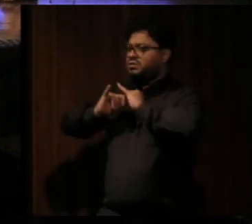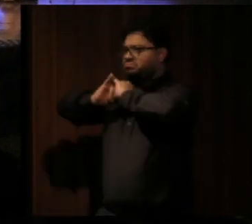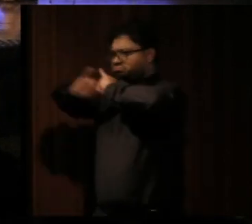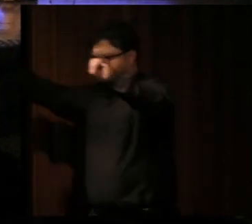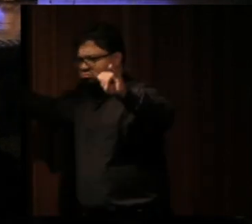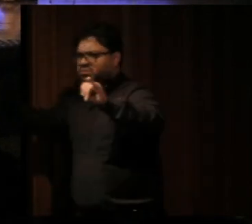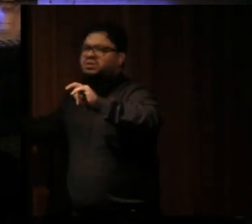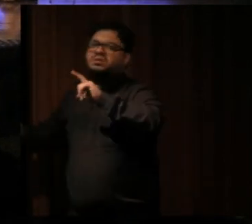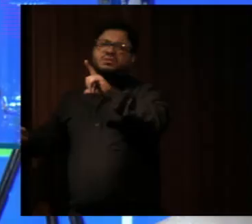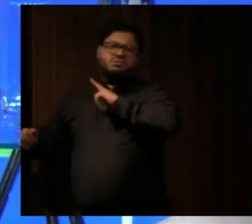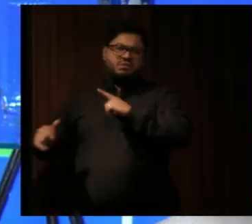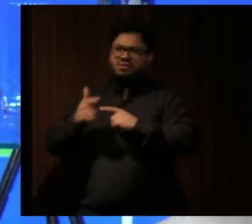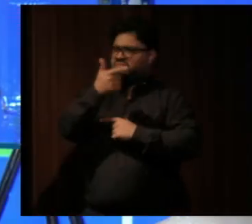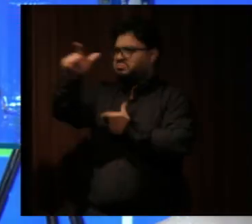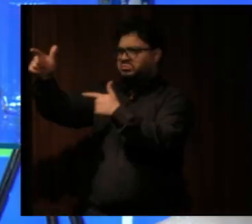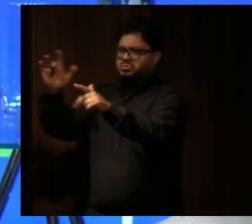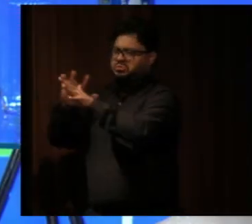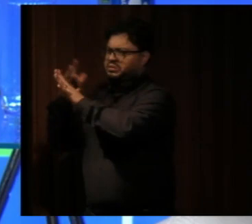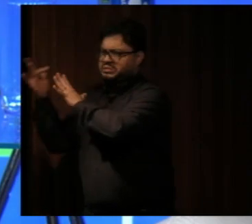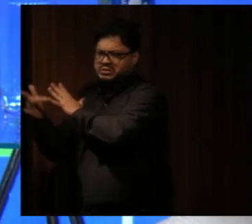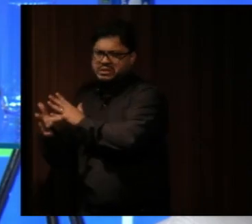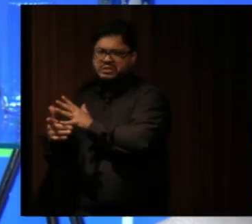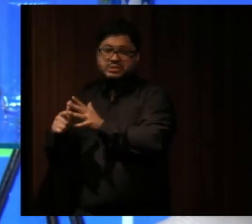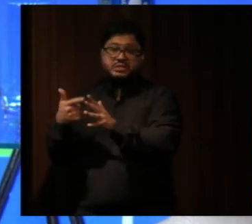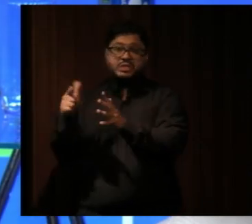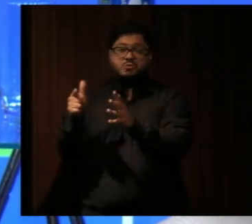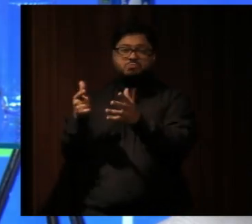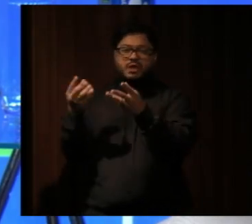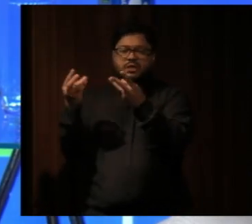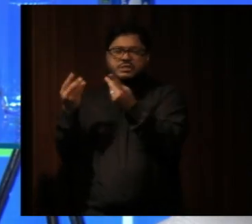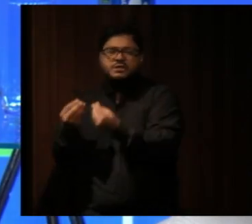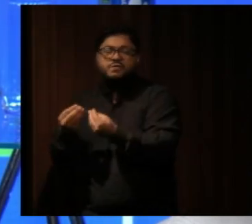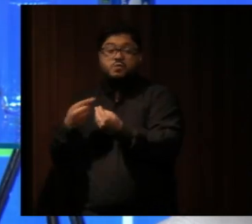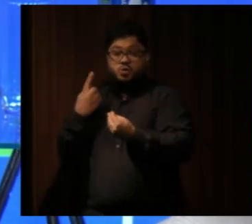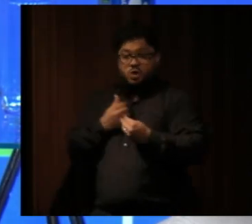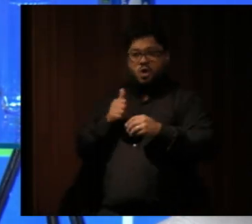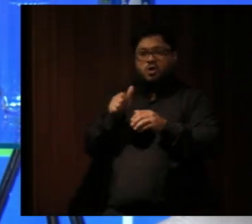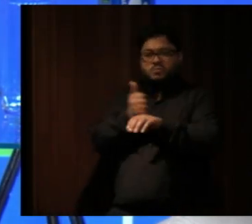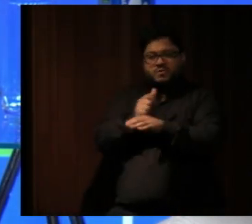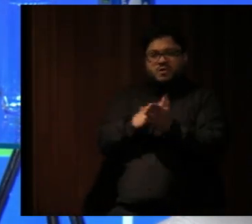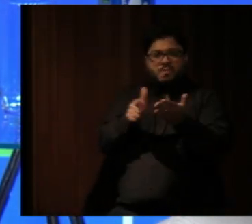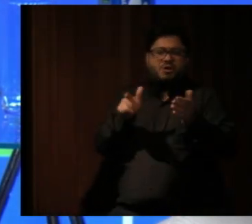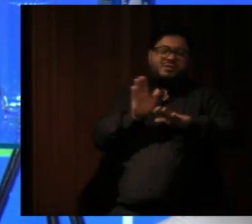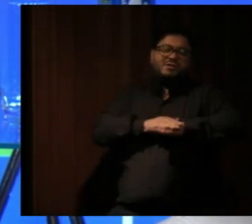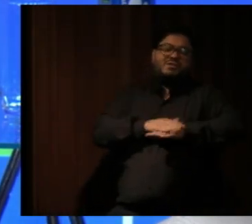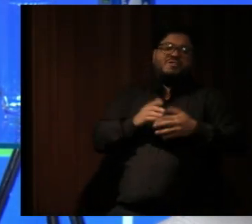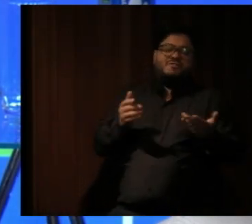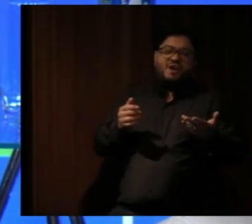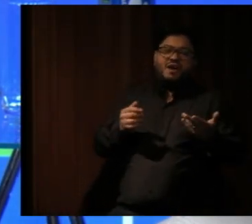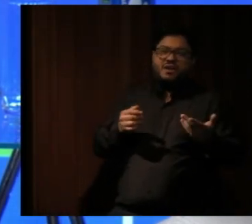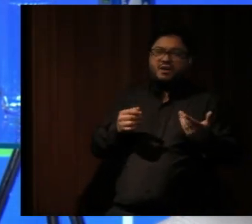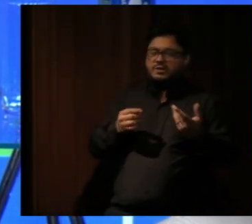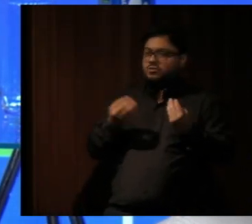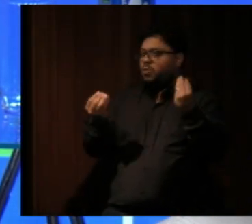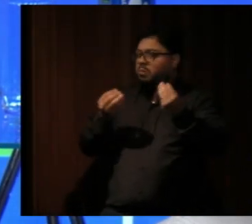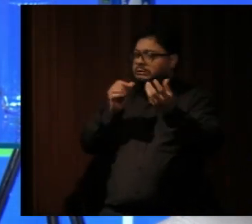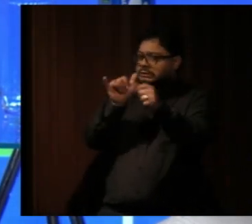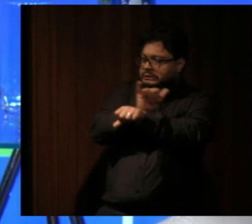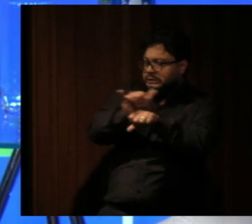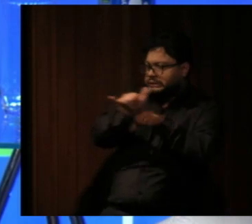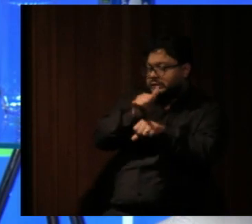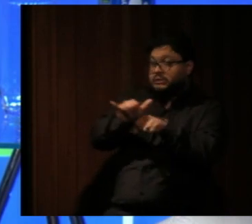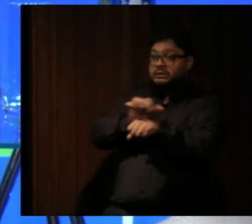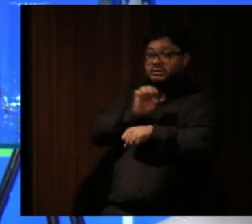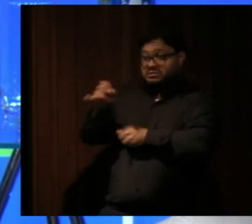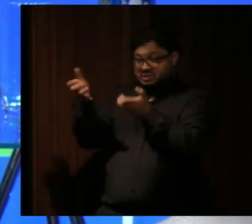outras redes que não tem esse filtro que a gente como repórter pode fazer dessa dessa divulgação